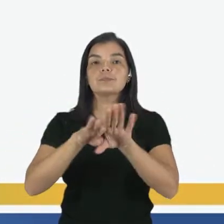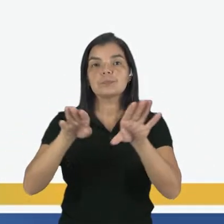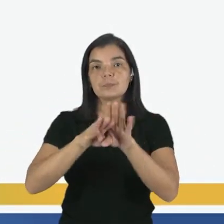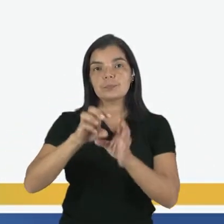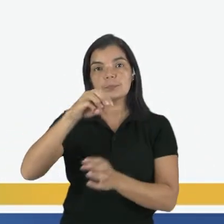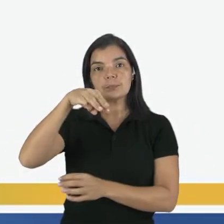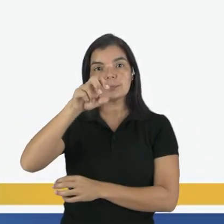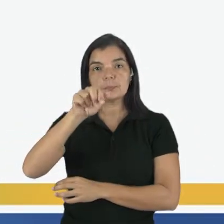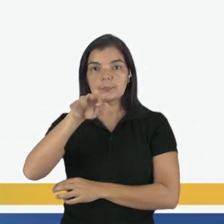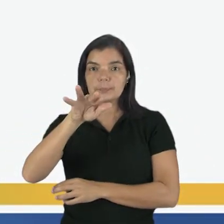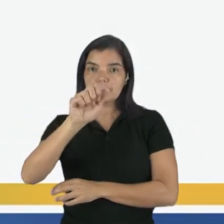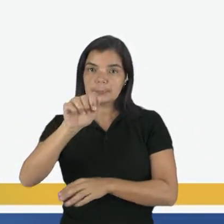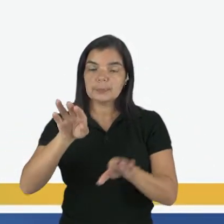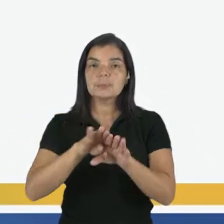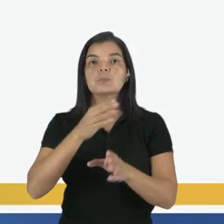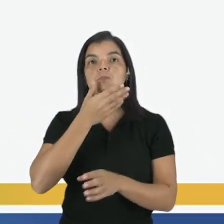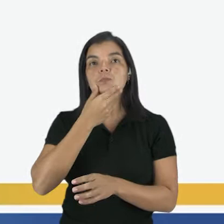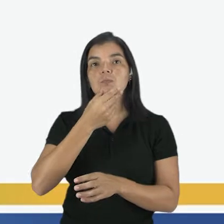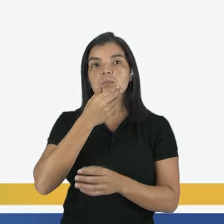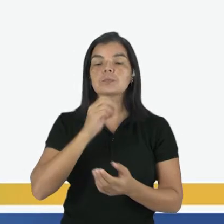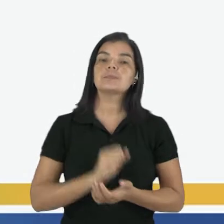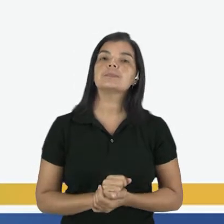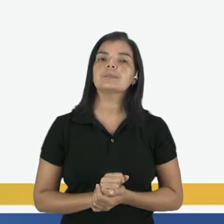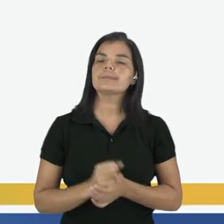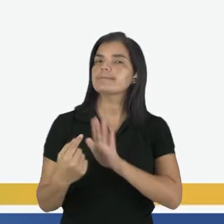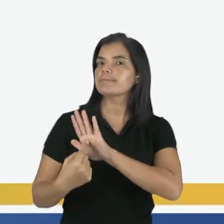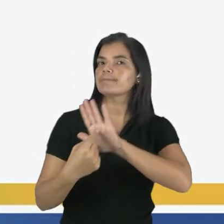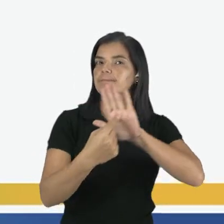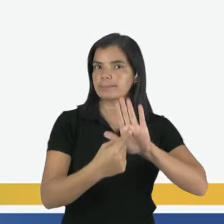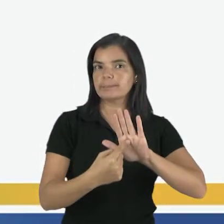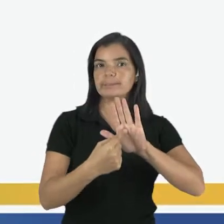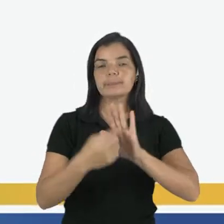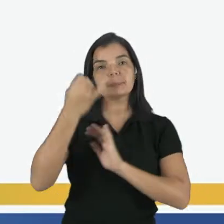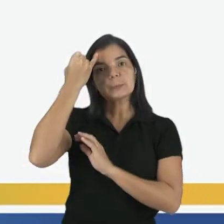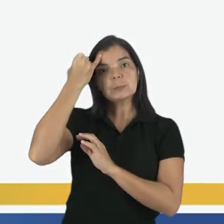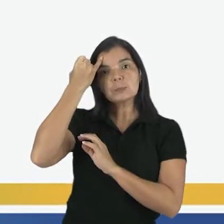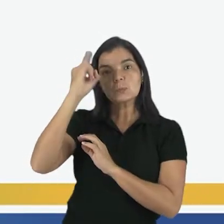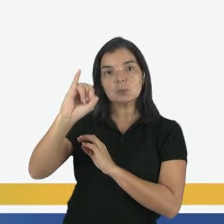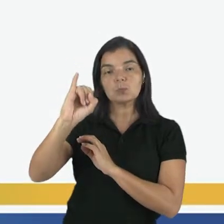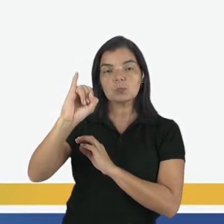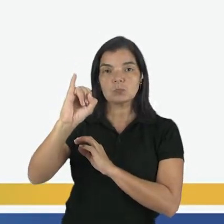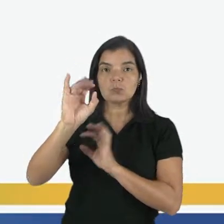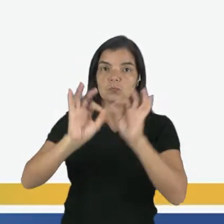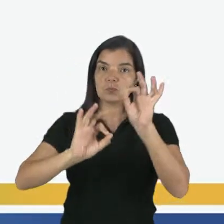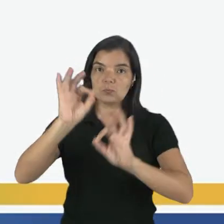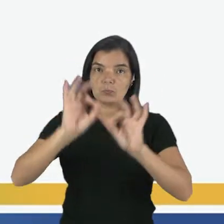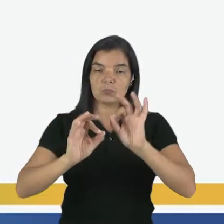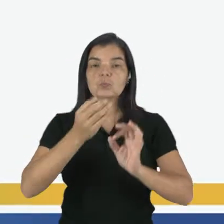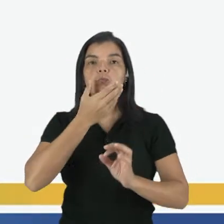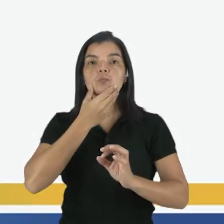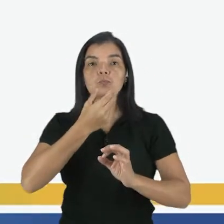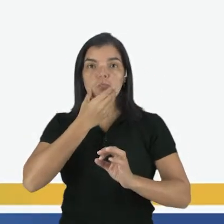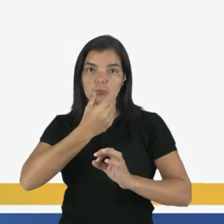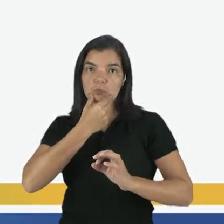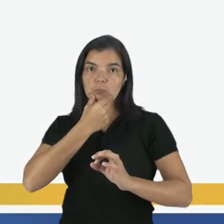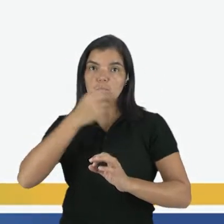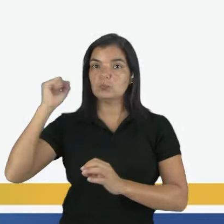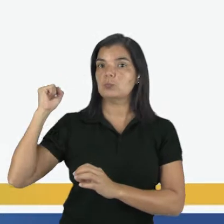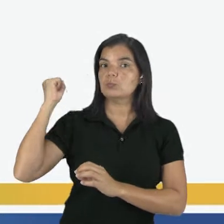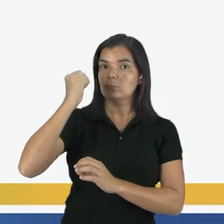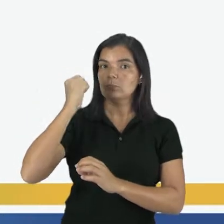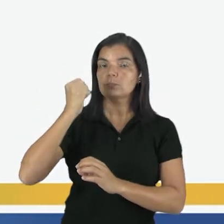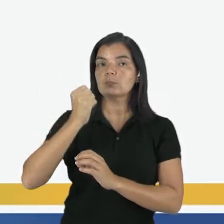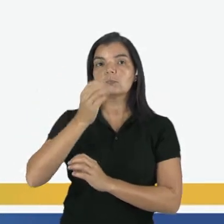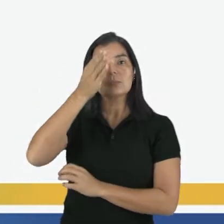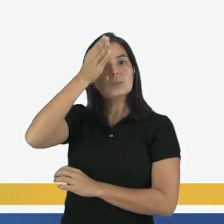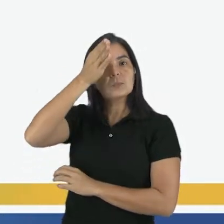que é o formato de ela representa, ela dá a ideia do formato de um caçador. E bem